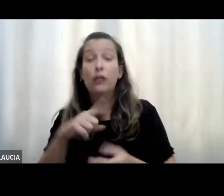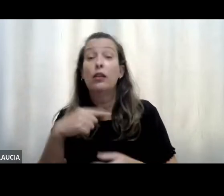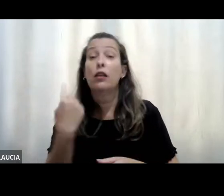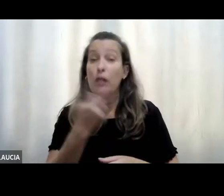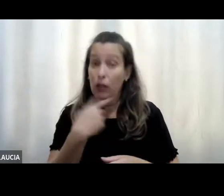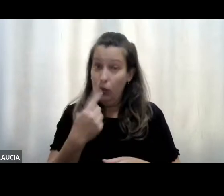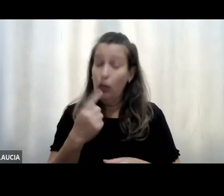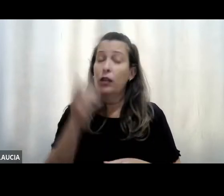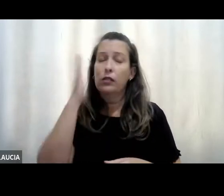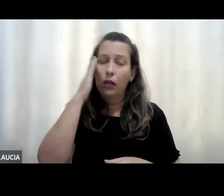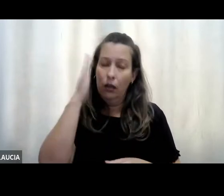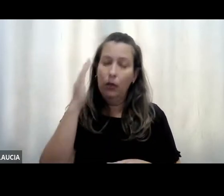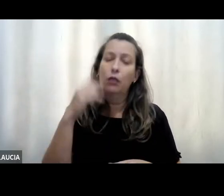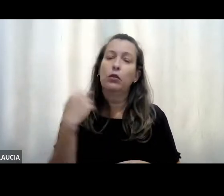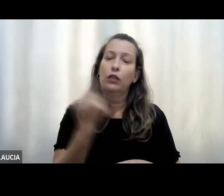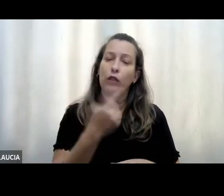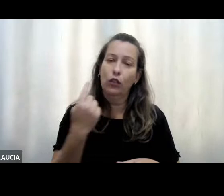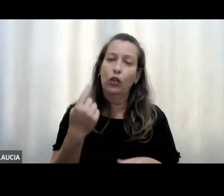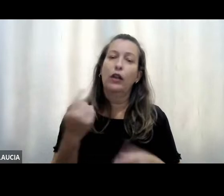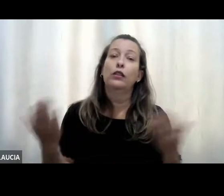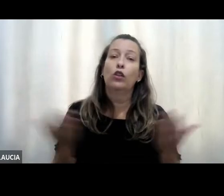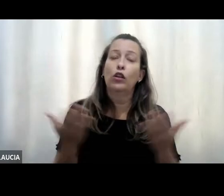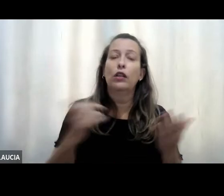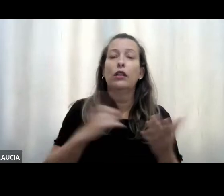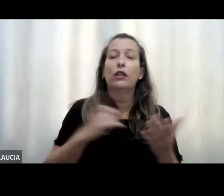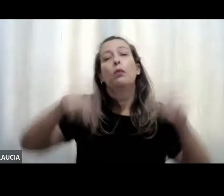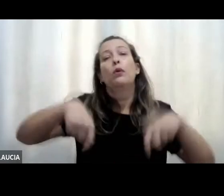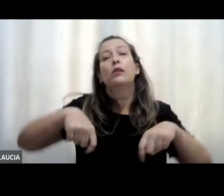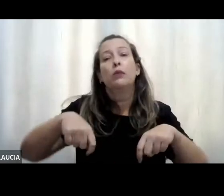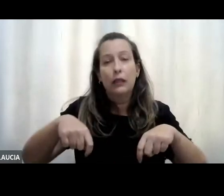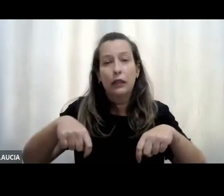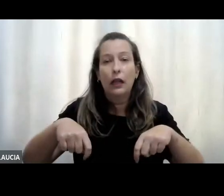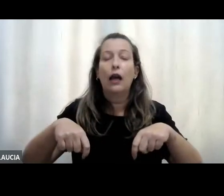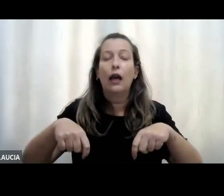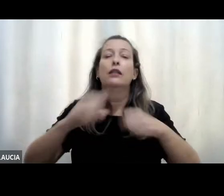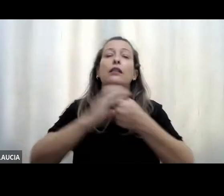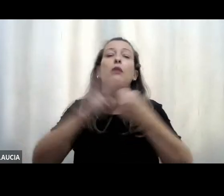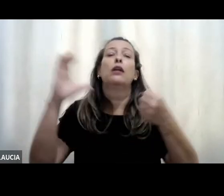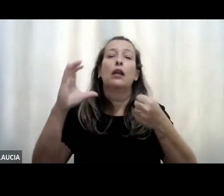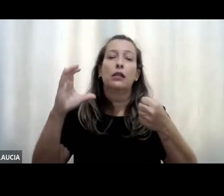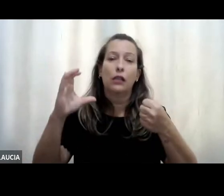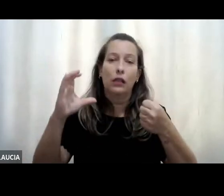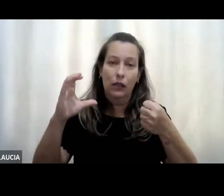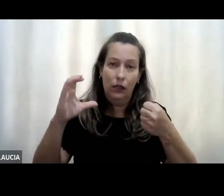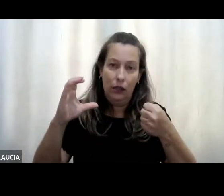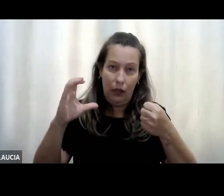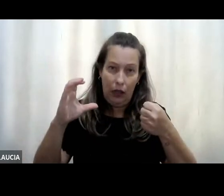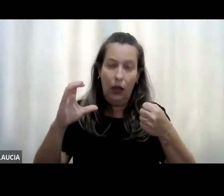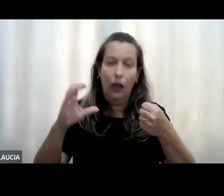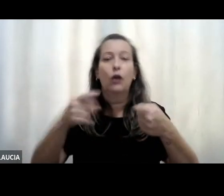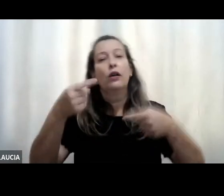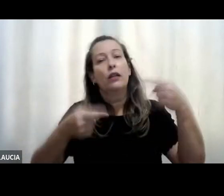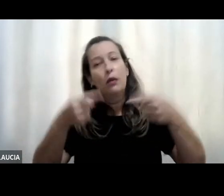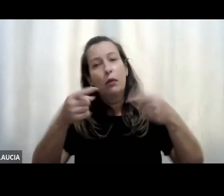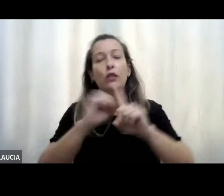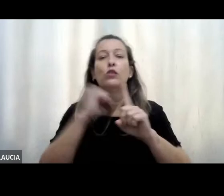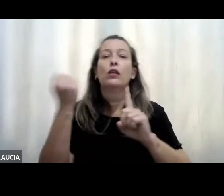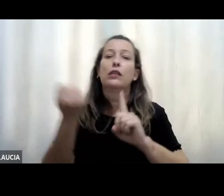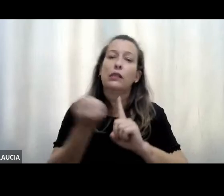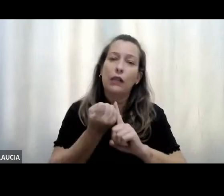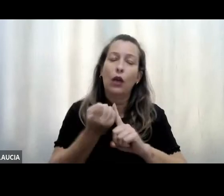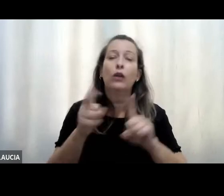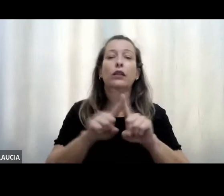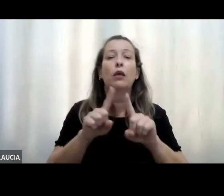cenário acene para nós com uma possibilidade de democratizar ao extremo, né, o debate social, por outro